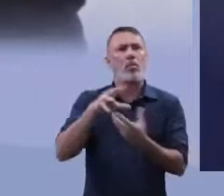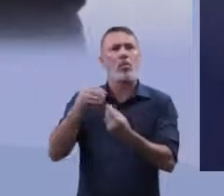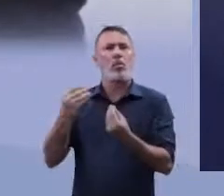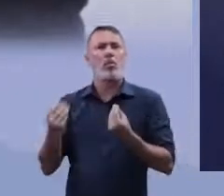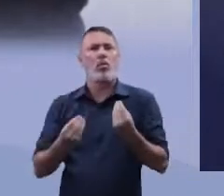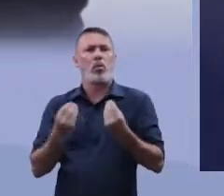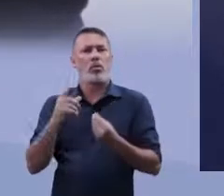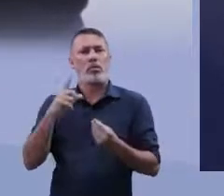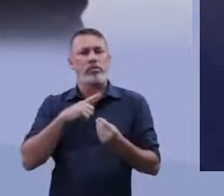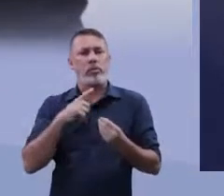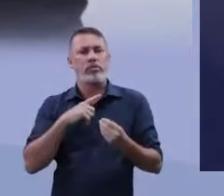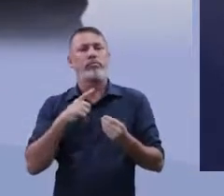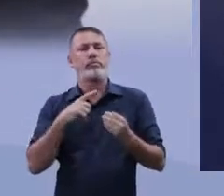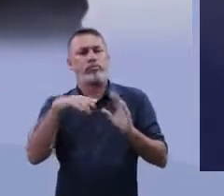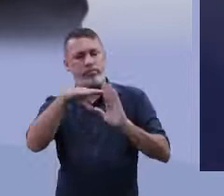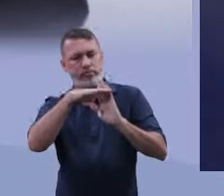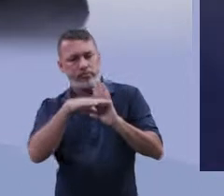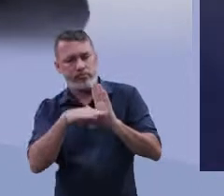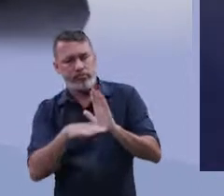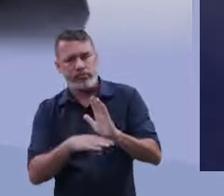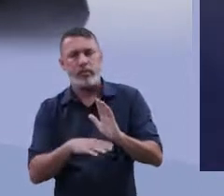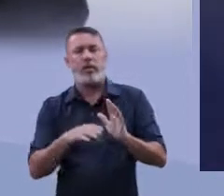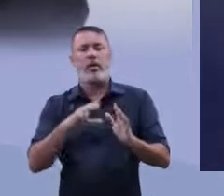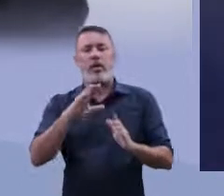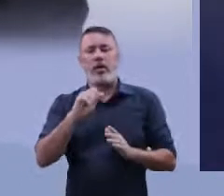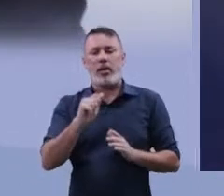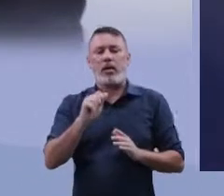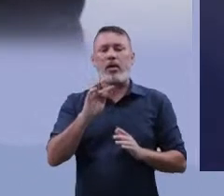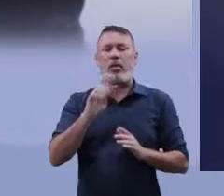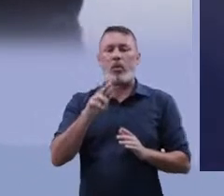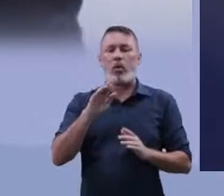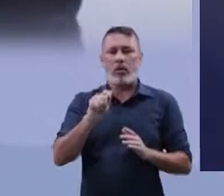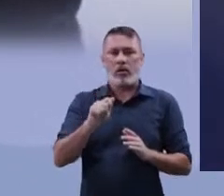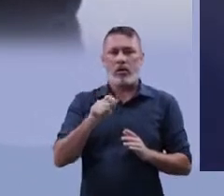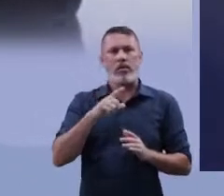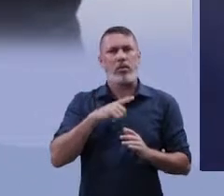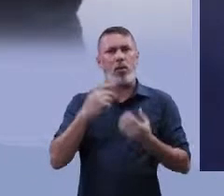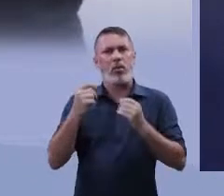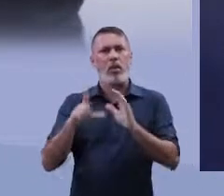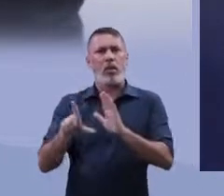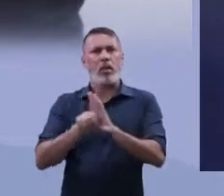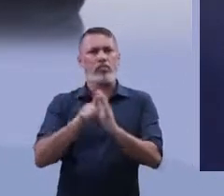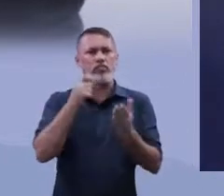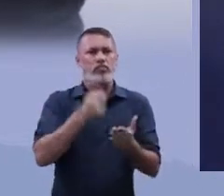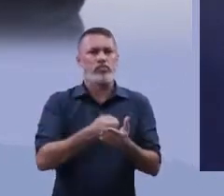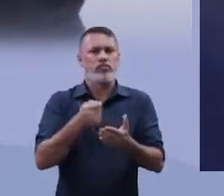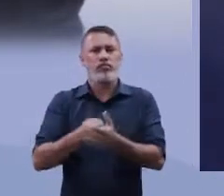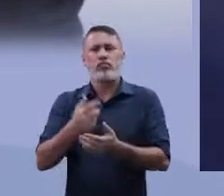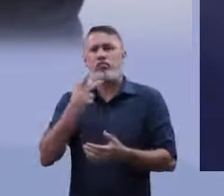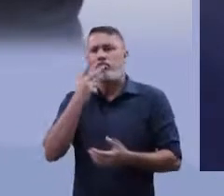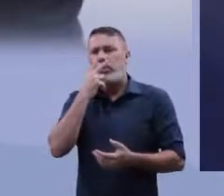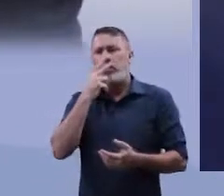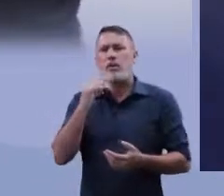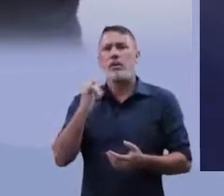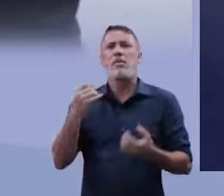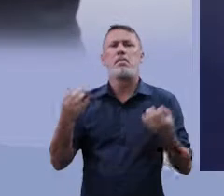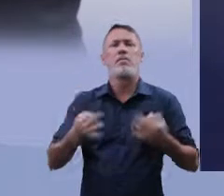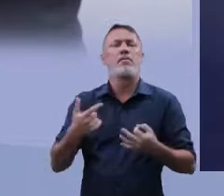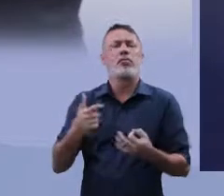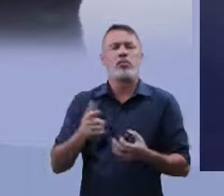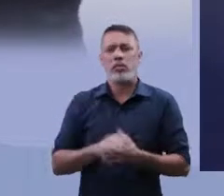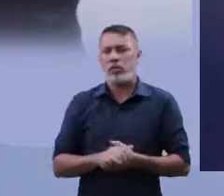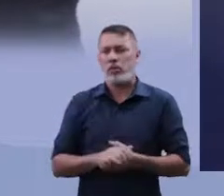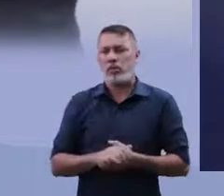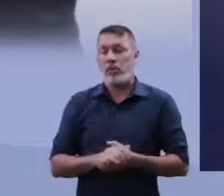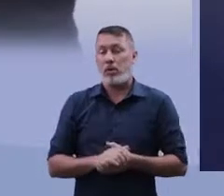vez o imperativo categórico, daqui a pouquinho a gente vai ver direitinho esse conceito, de forma da lei moral para uma vontade imperfeita. O